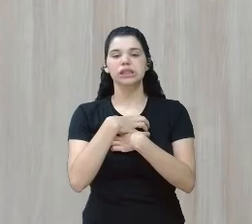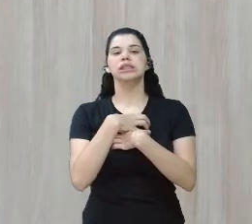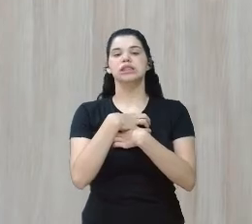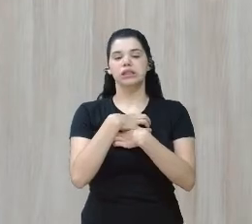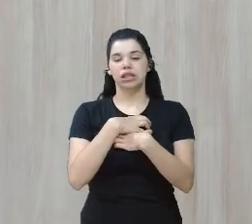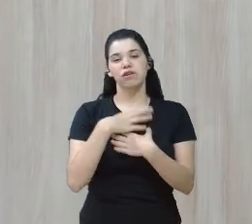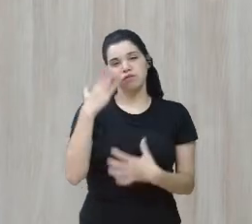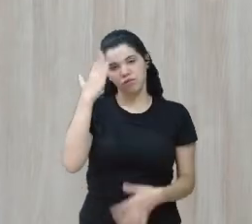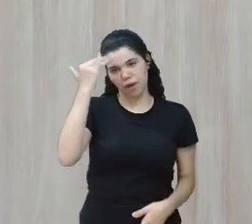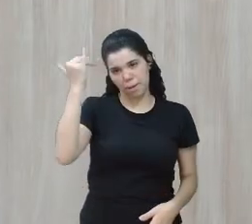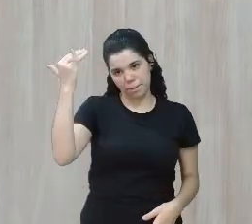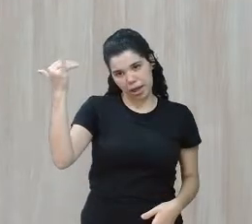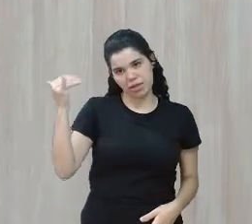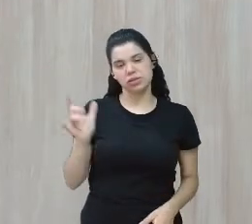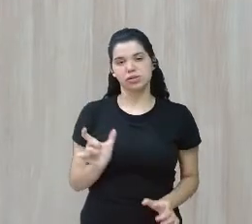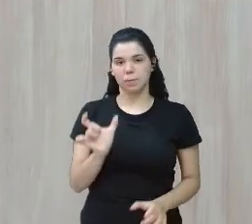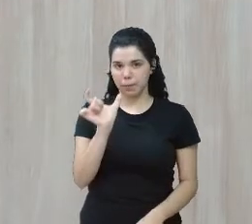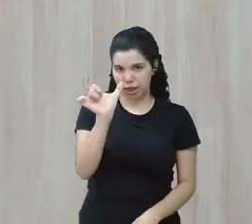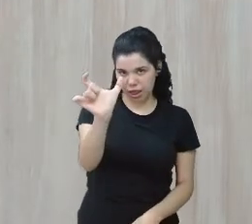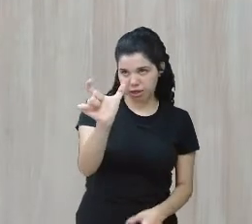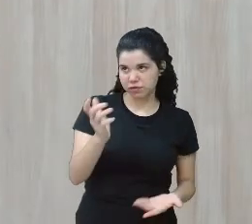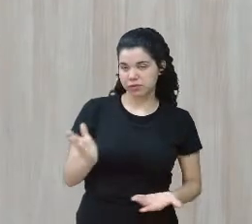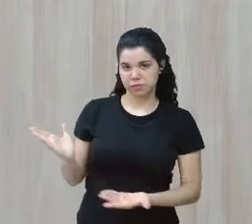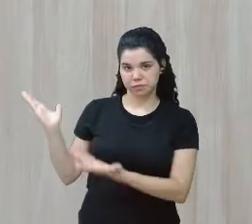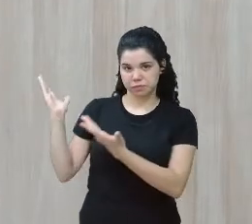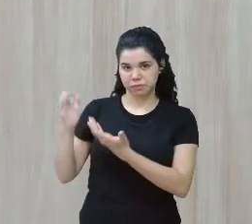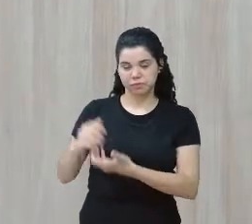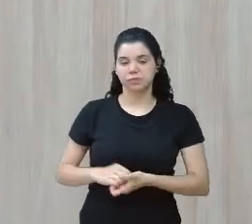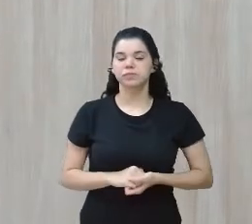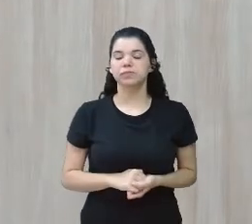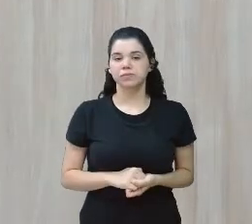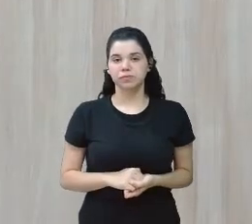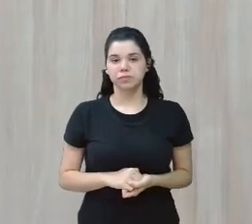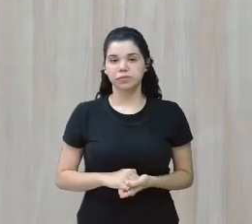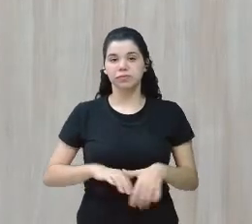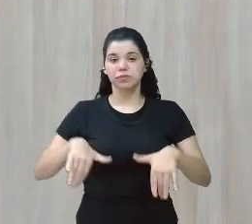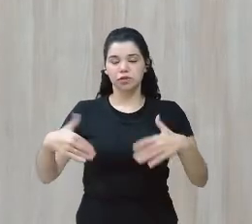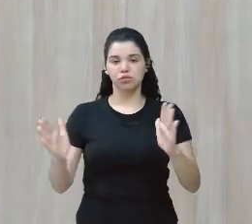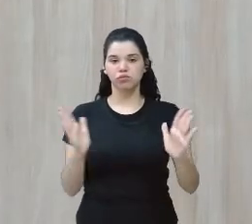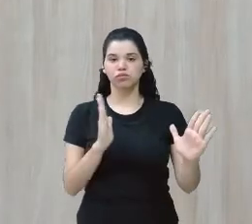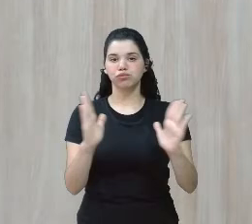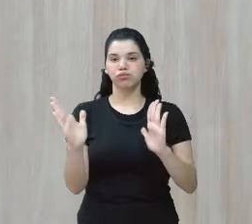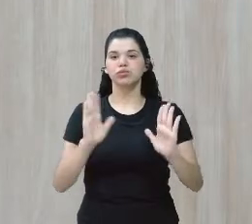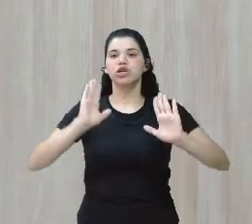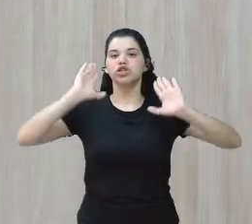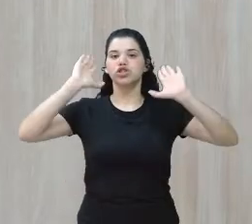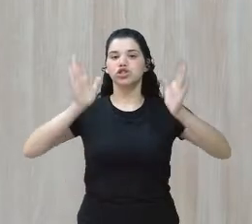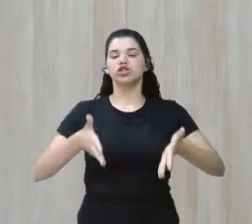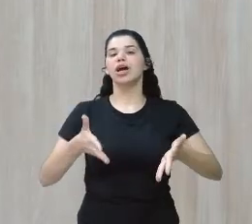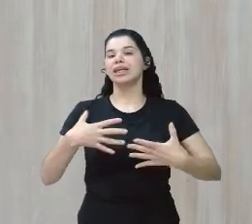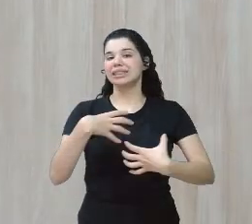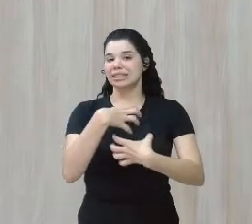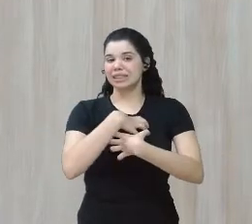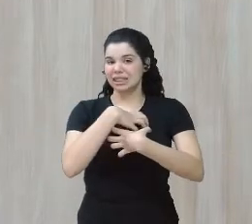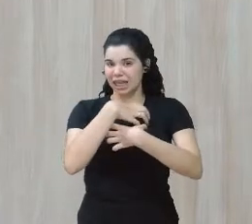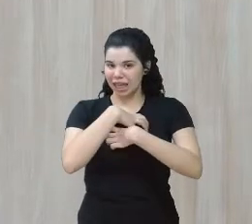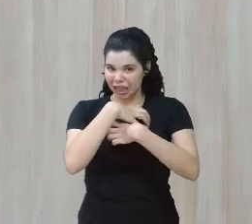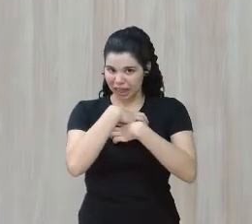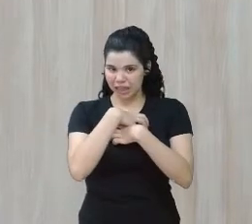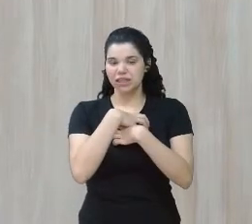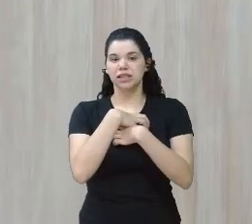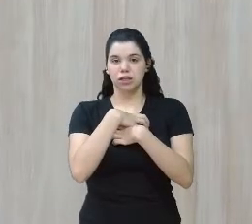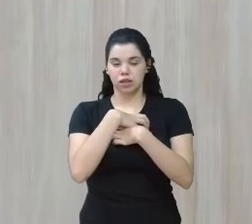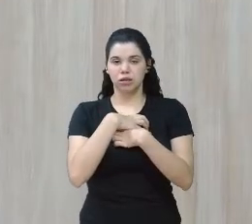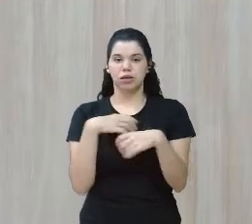são conhecidas como síndrome retroviral aguda. Então, nessa fase já começa a aparecer os sintomas